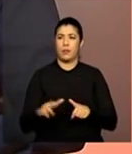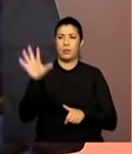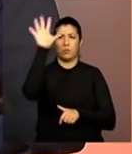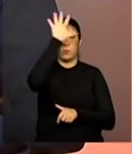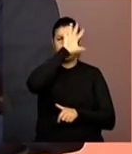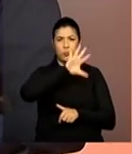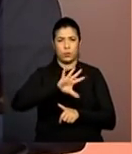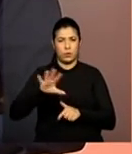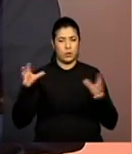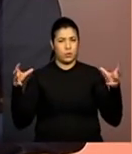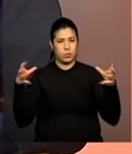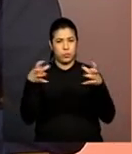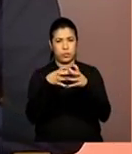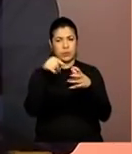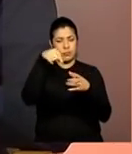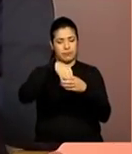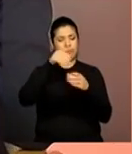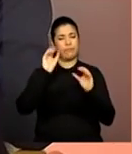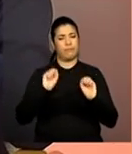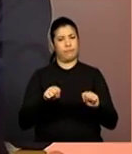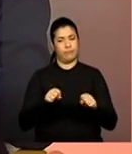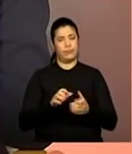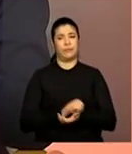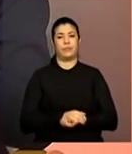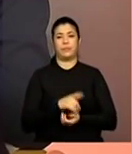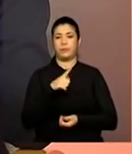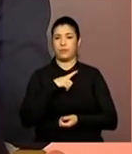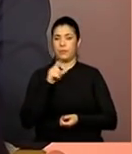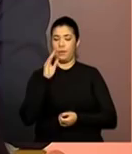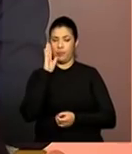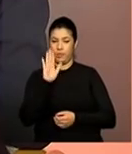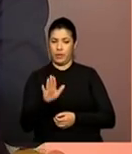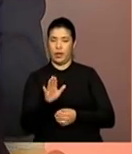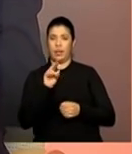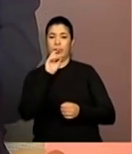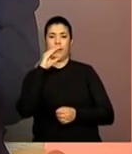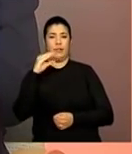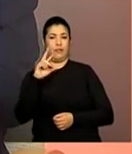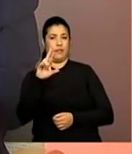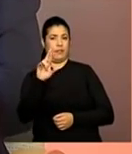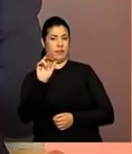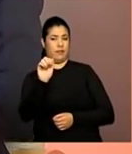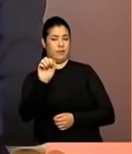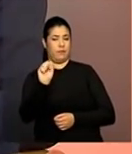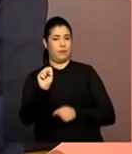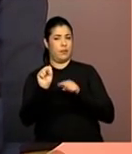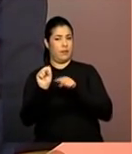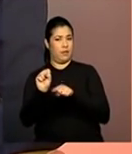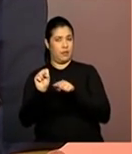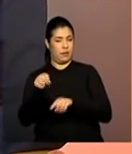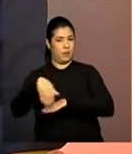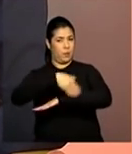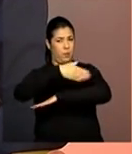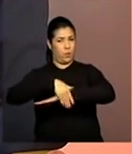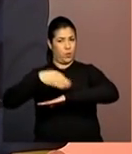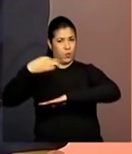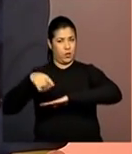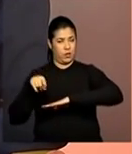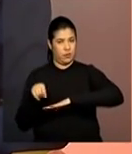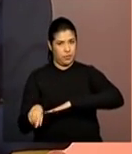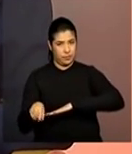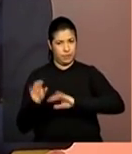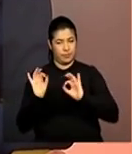tudo isso né então Eh então existem o ex que é aquele serviço ali no no endereço fixo e essas